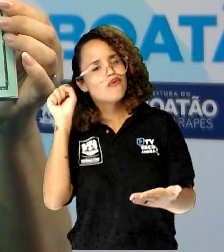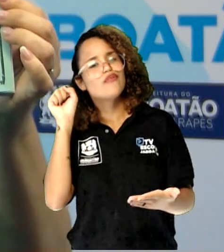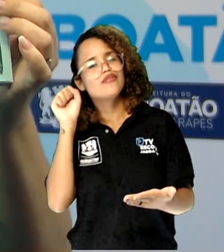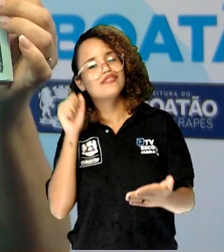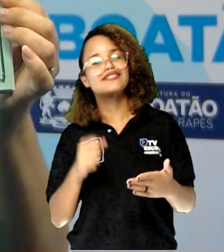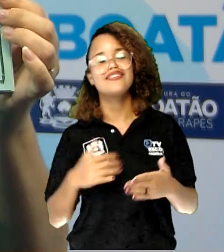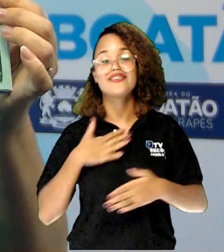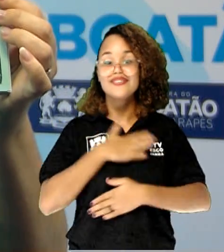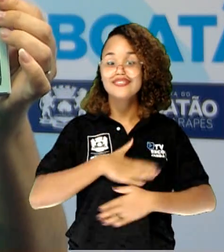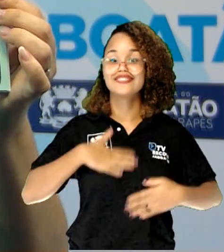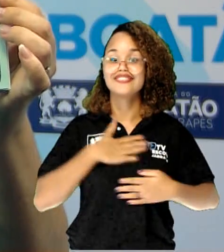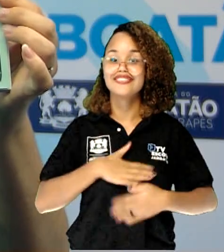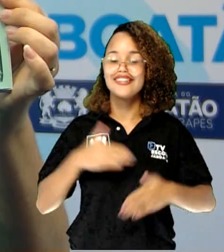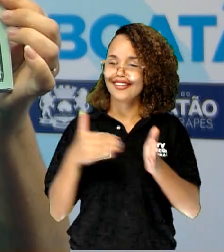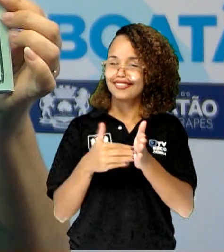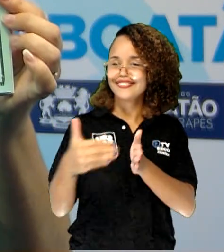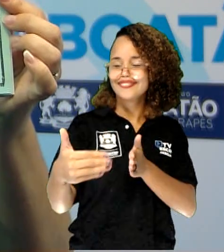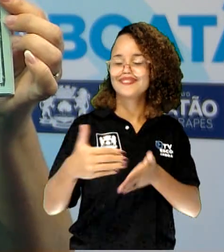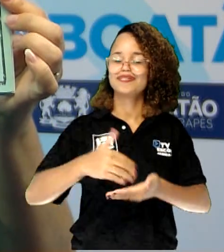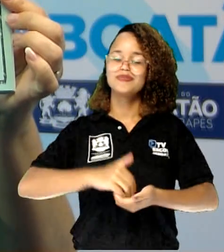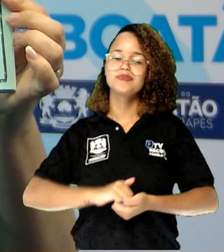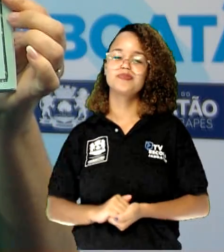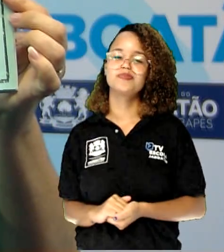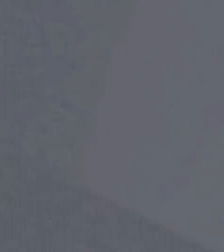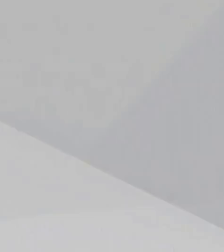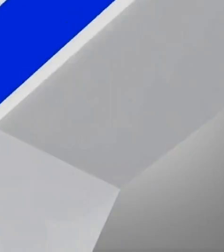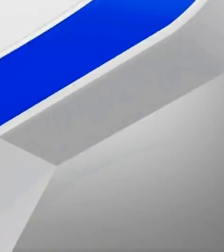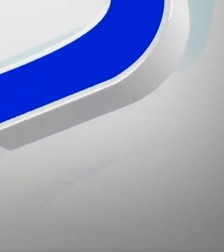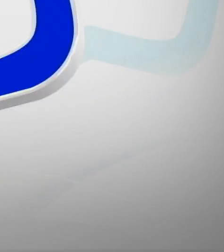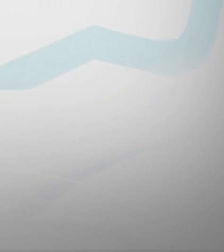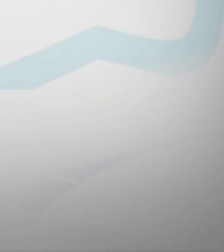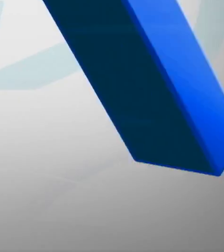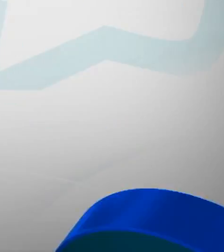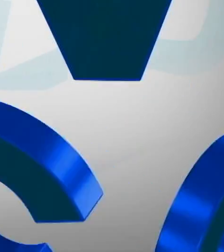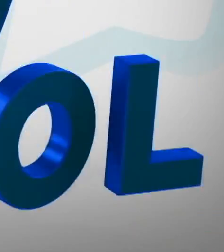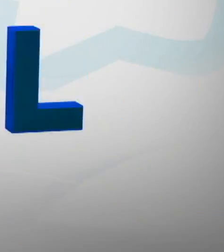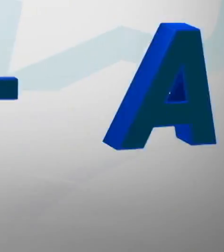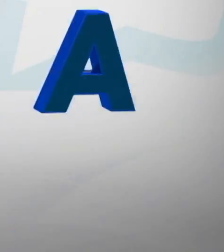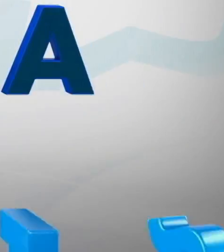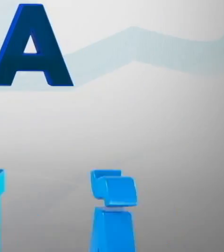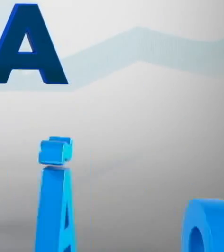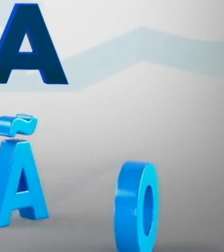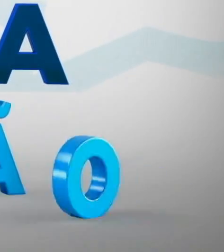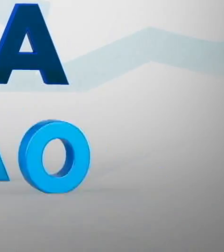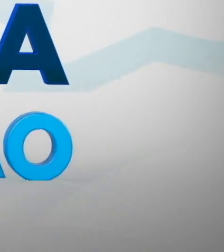e apreciar. Até a próxima!